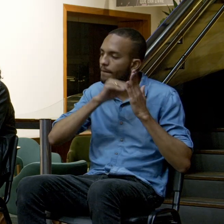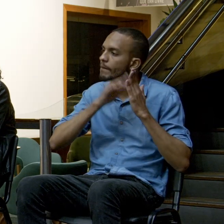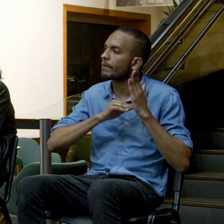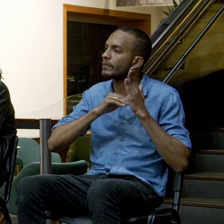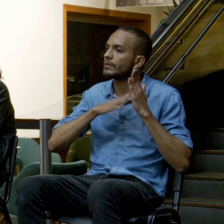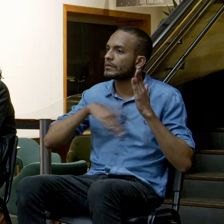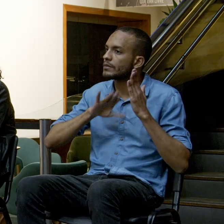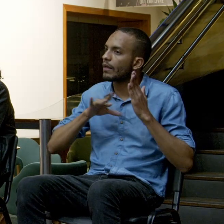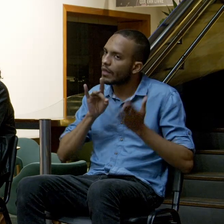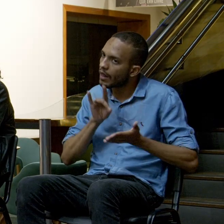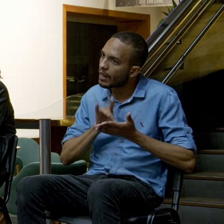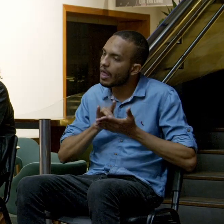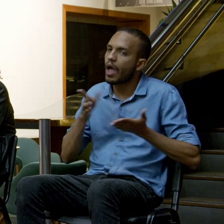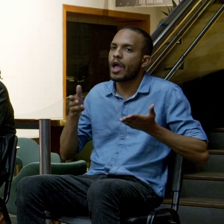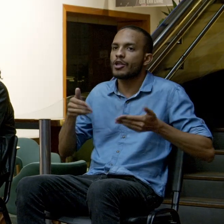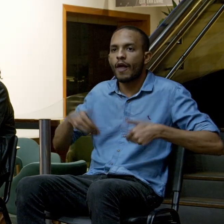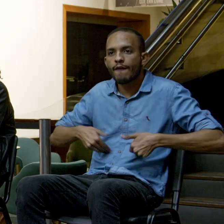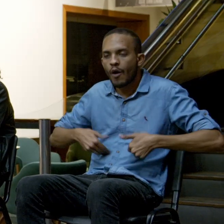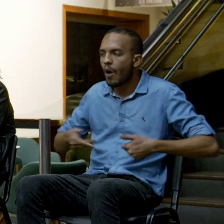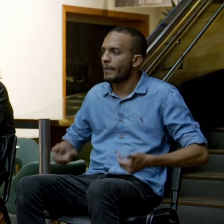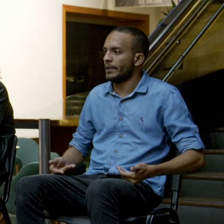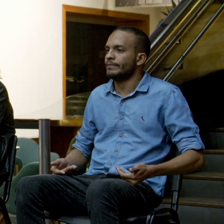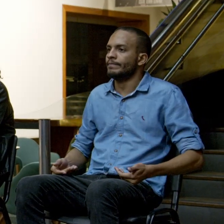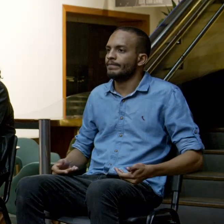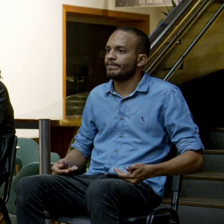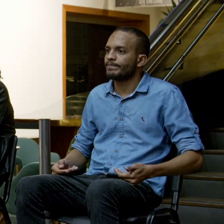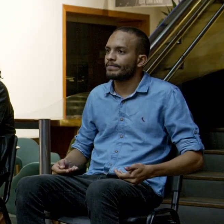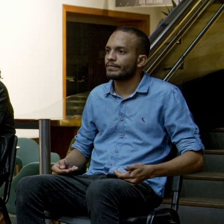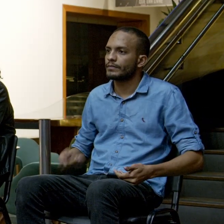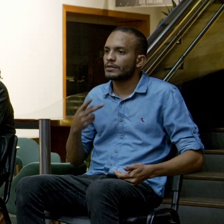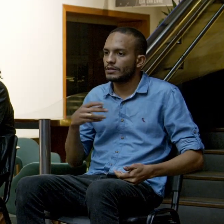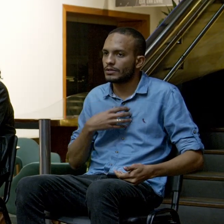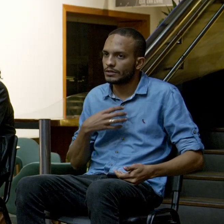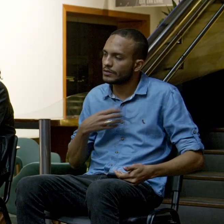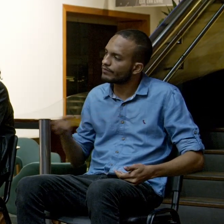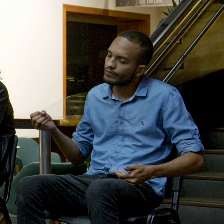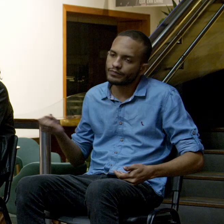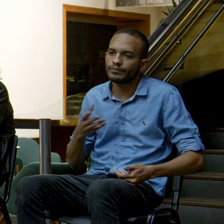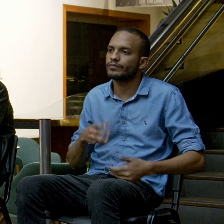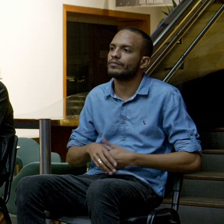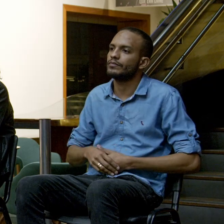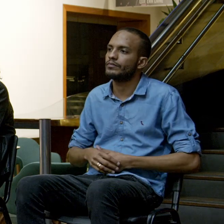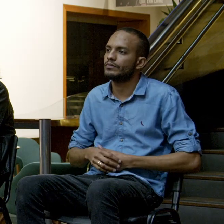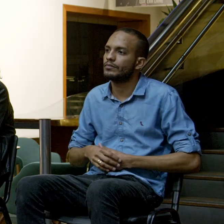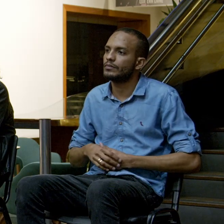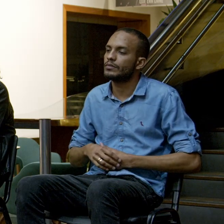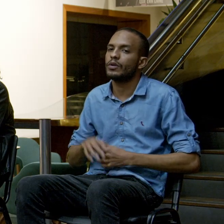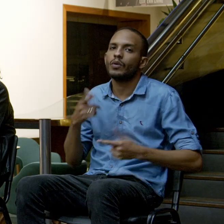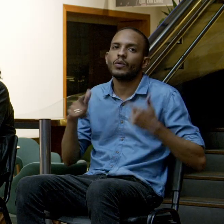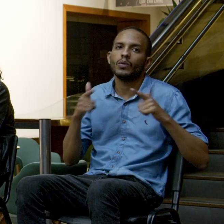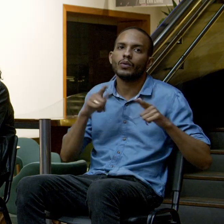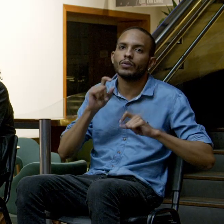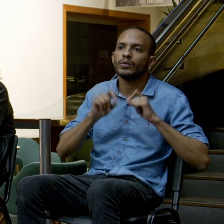diante da realidade da fome. Assim, ela é extremamente atual. E as outras